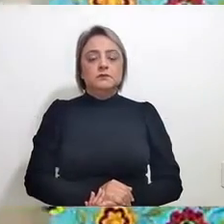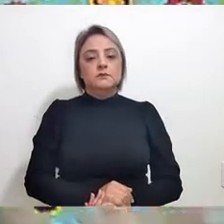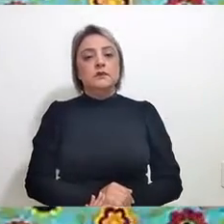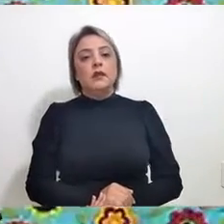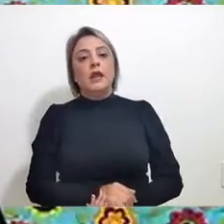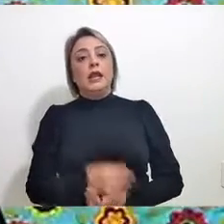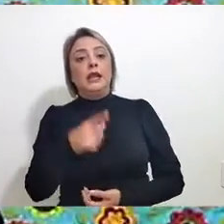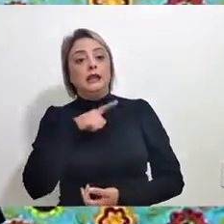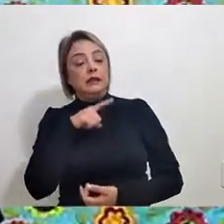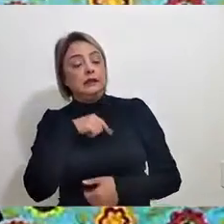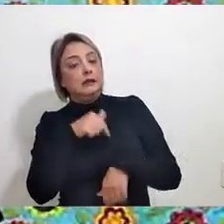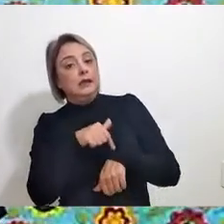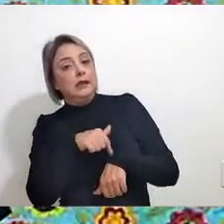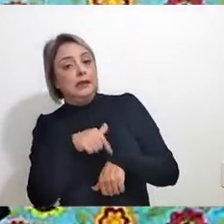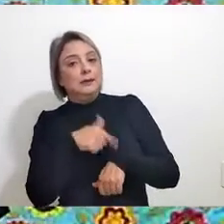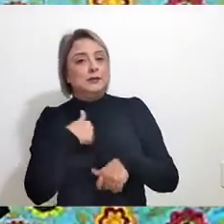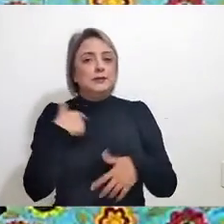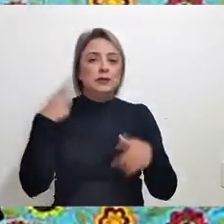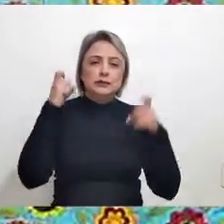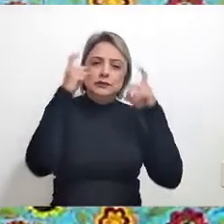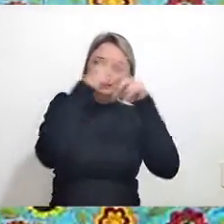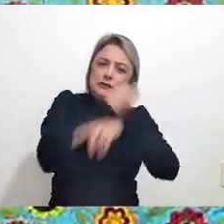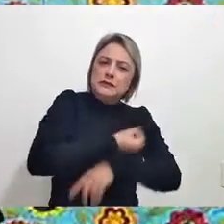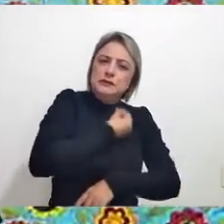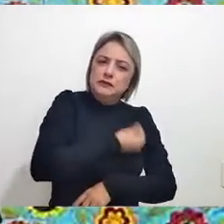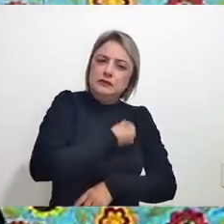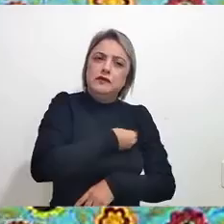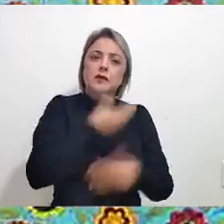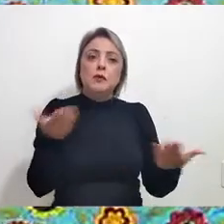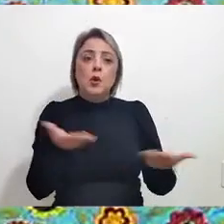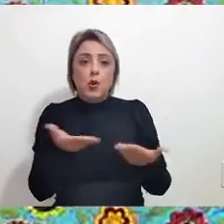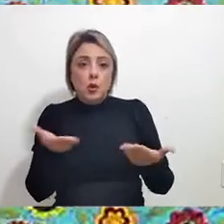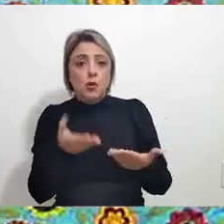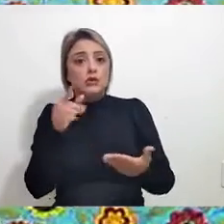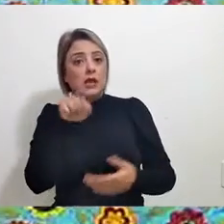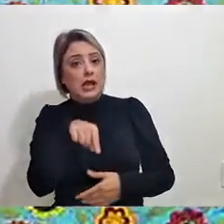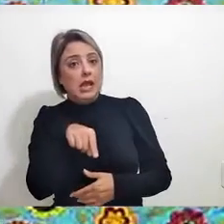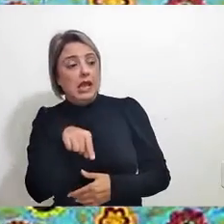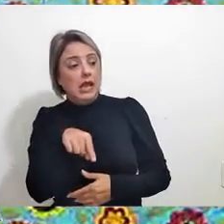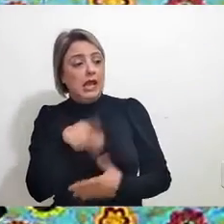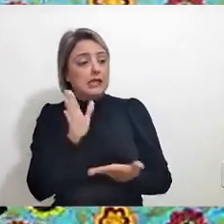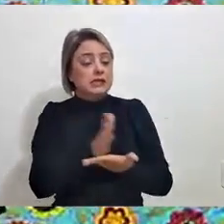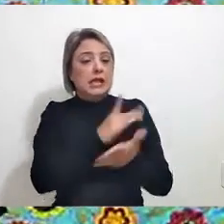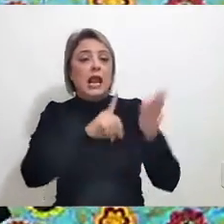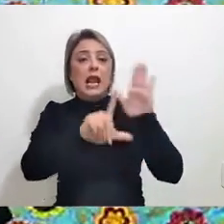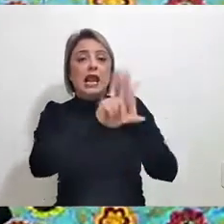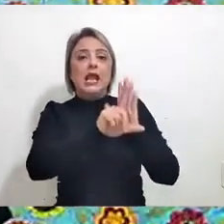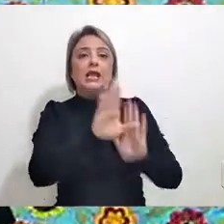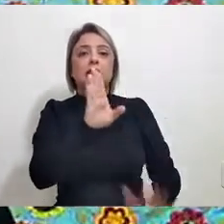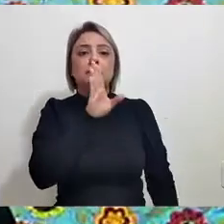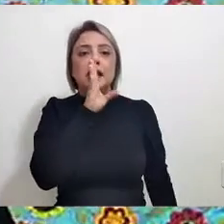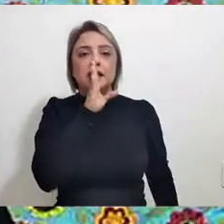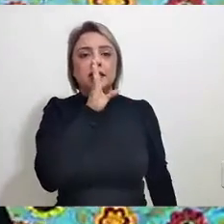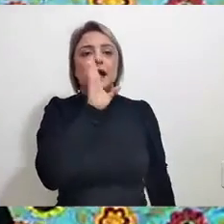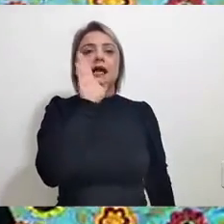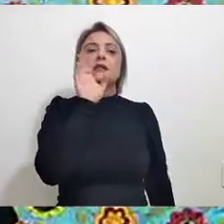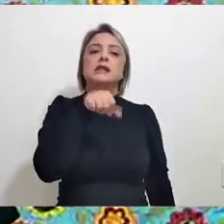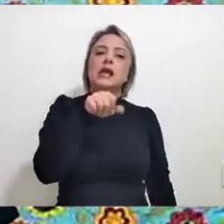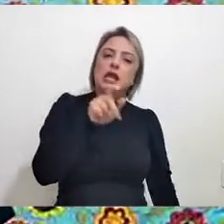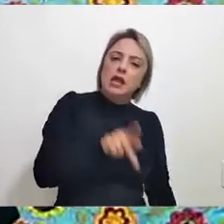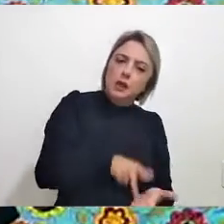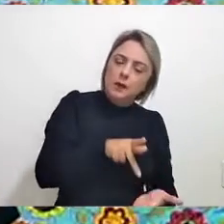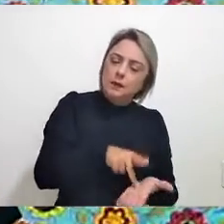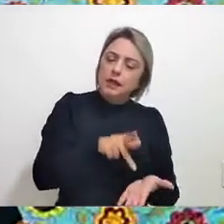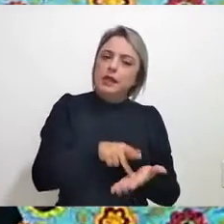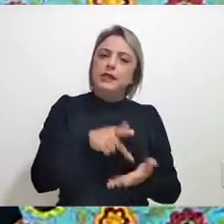a ser, a existir, né? É, eles são atores do seu próprio processo e têm que ser tratados como